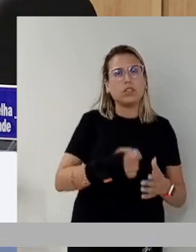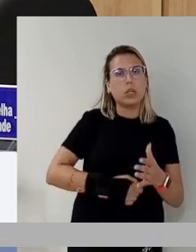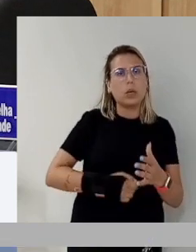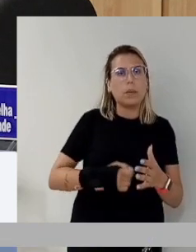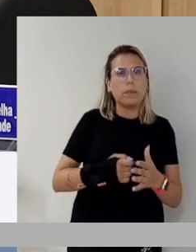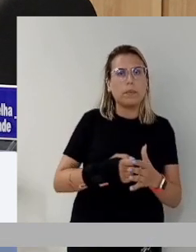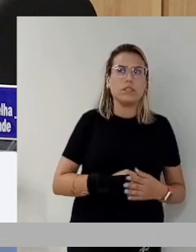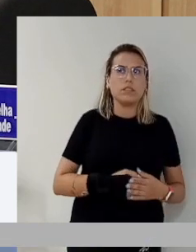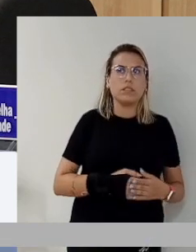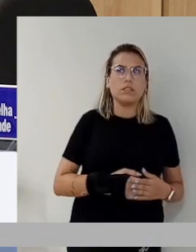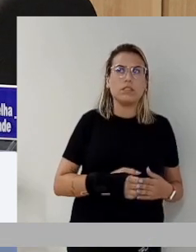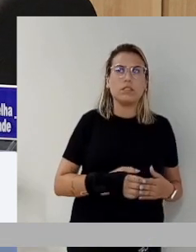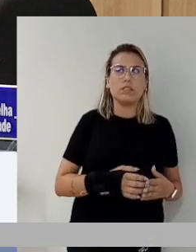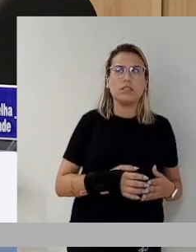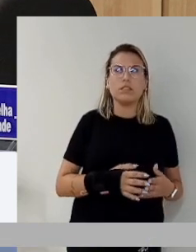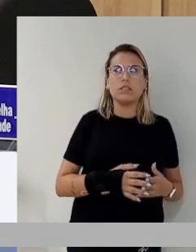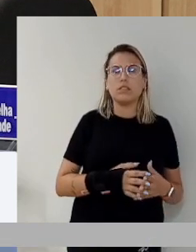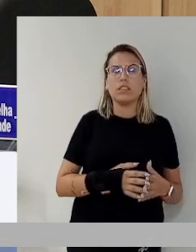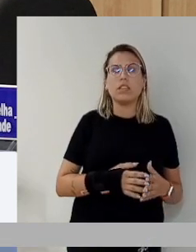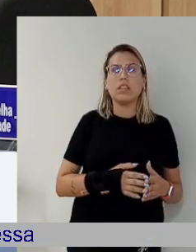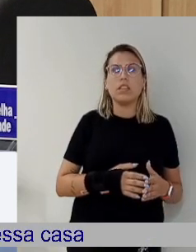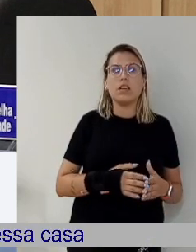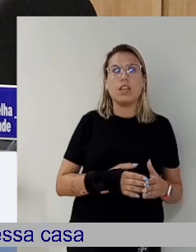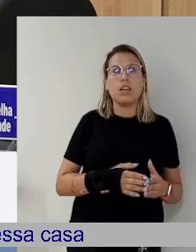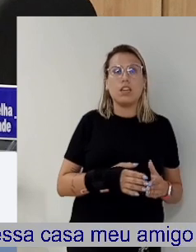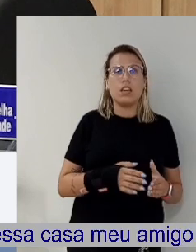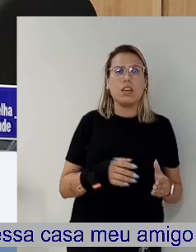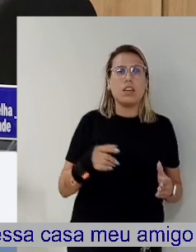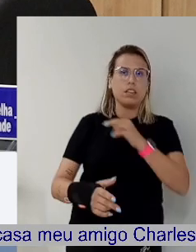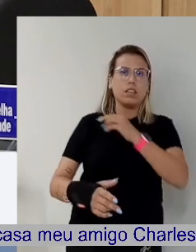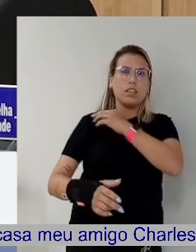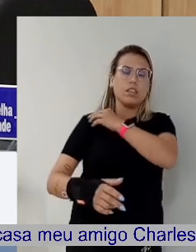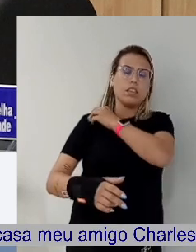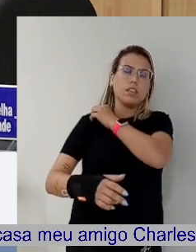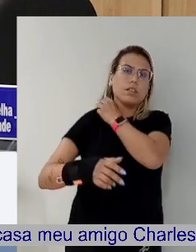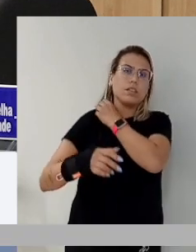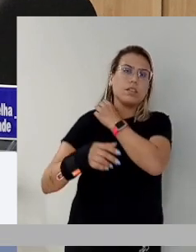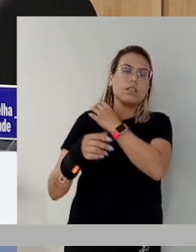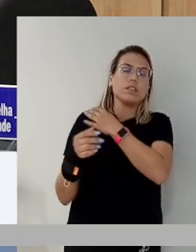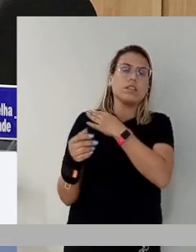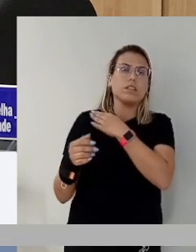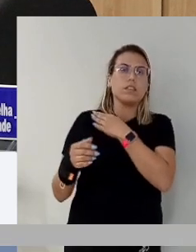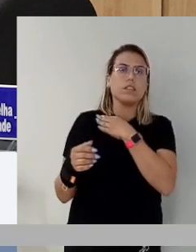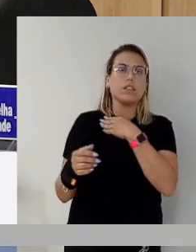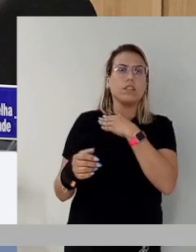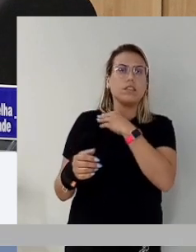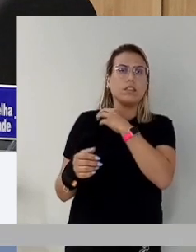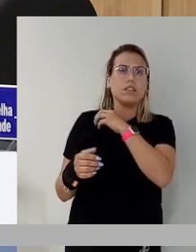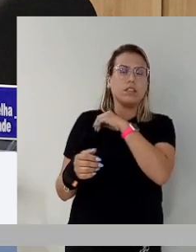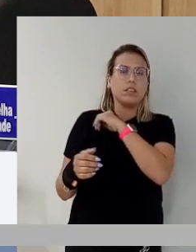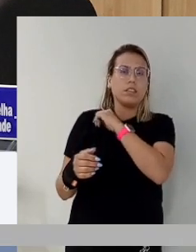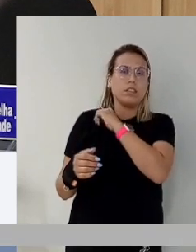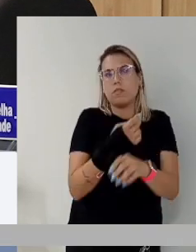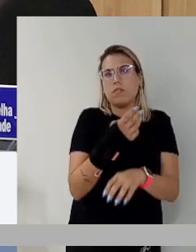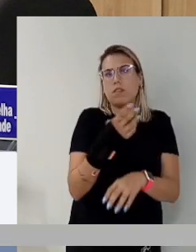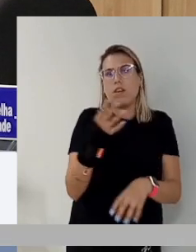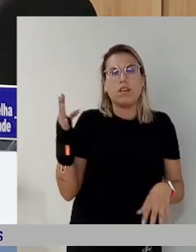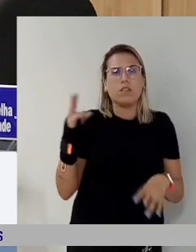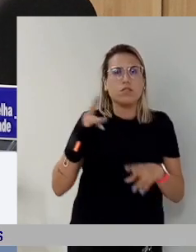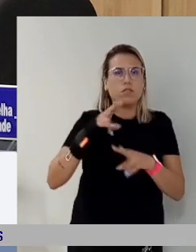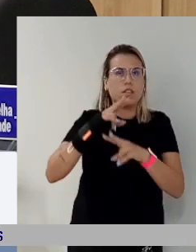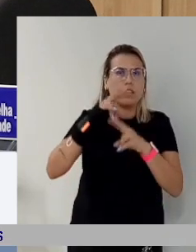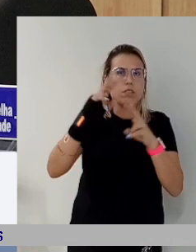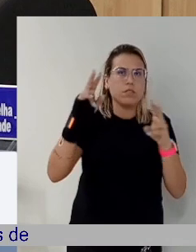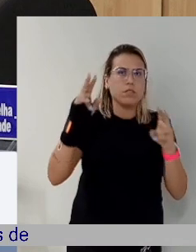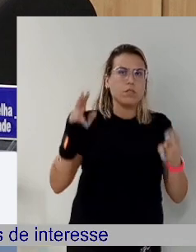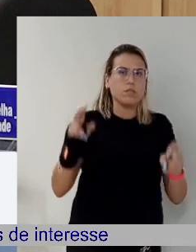das nossas cobranças e essa casa meu amigo Charles esta casa contribuiu por diversos assuntos de